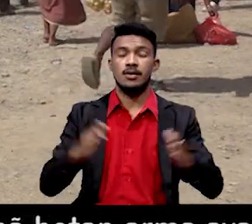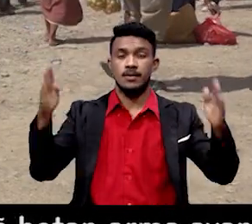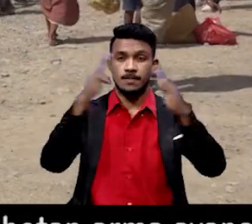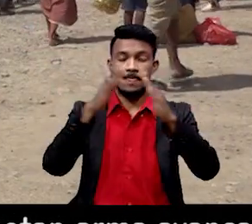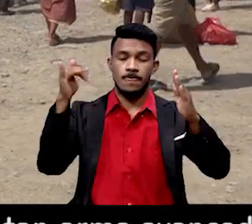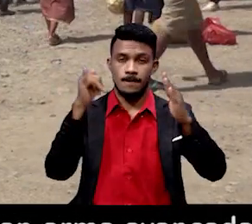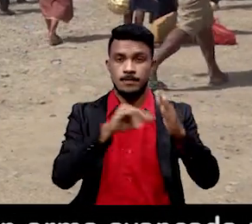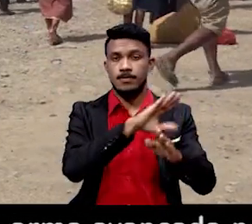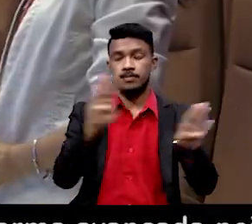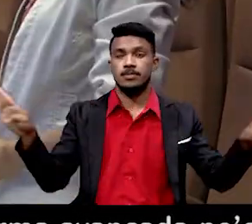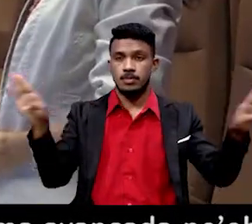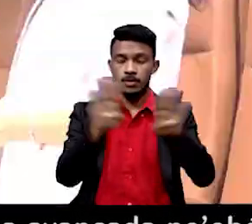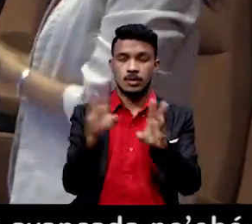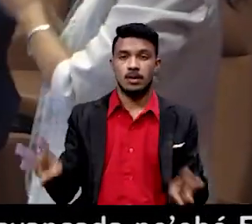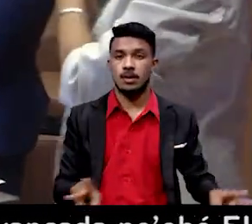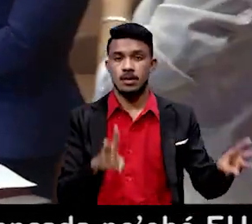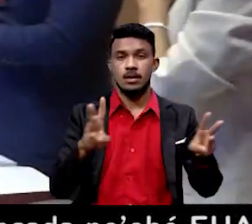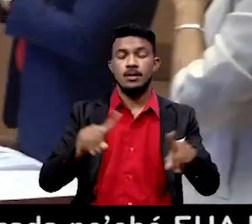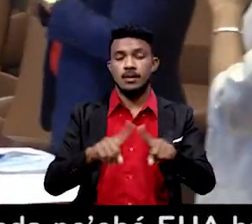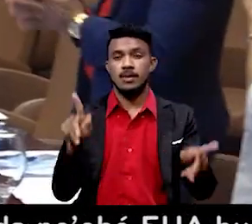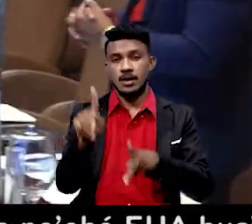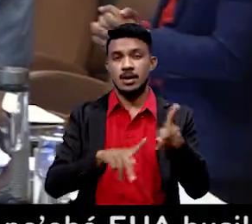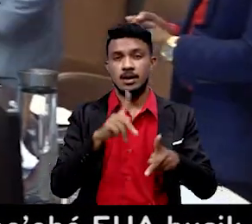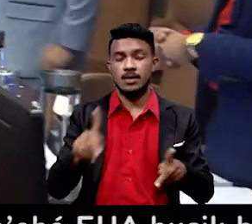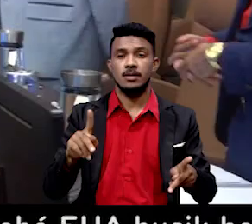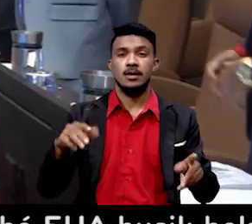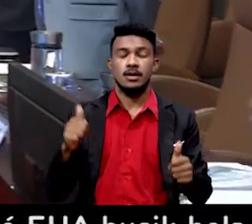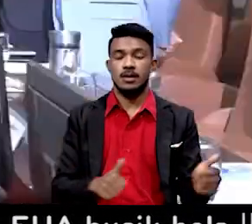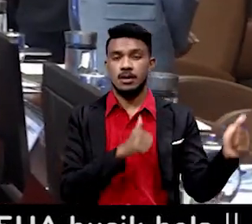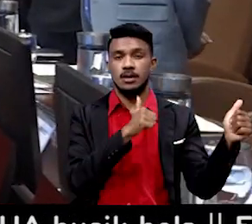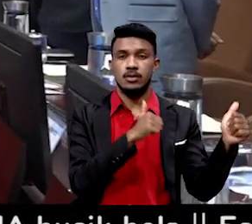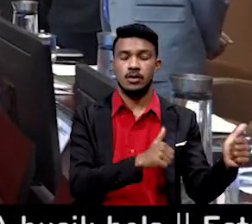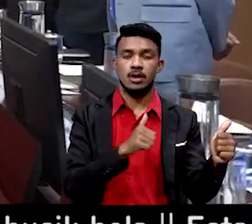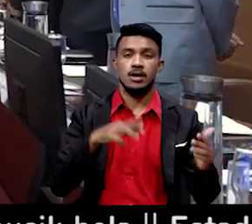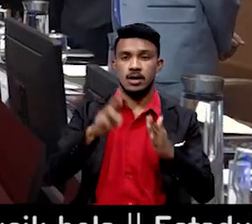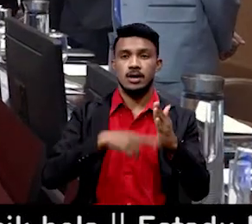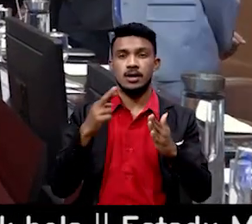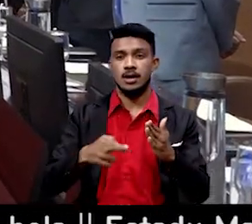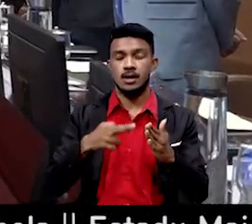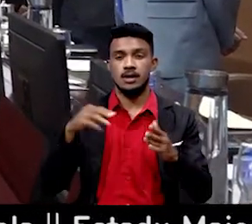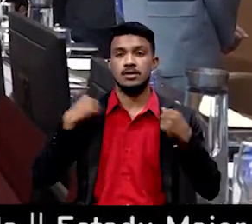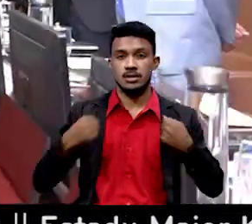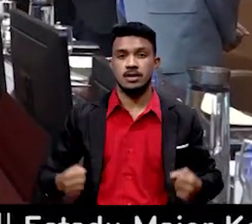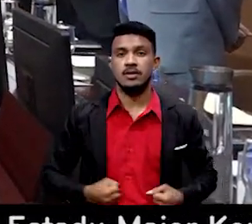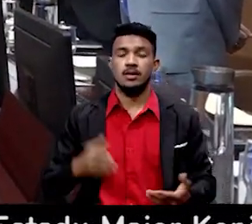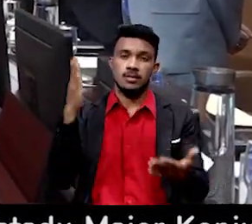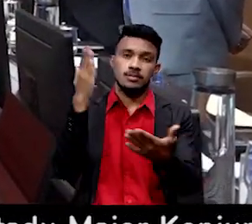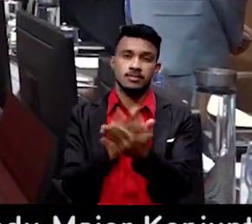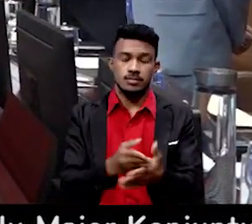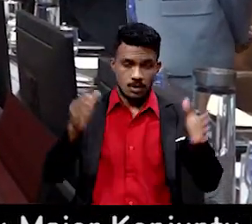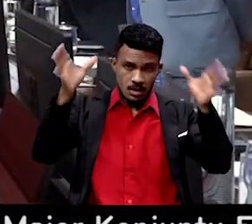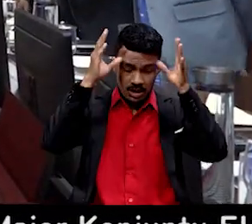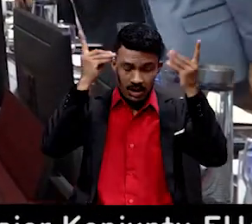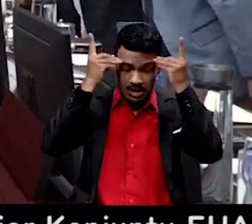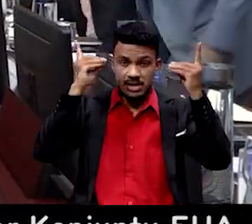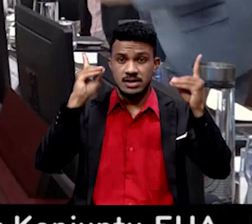be comunidade na Fatim mantém medida prevenção ne be haturona. Ho decisão governo nian, ho de Hakoto on na cerca sanitária e dané, hatu